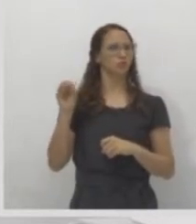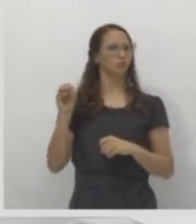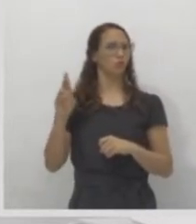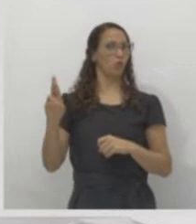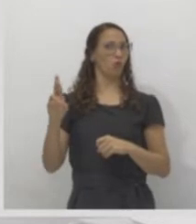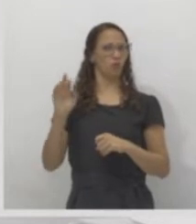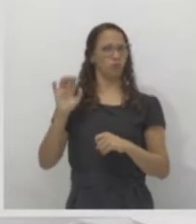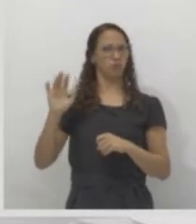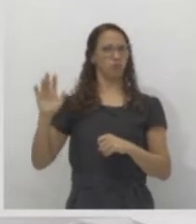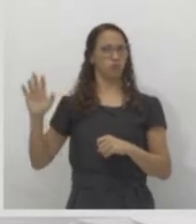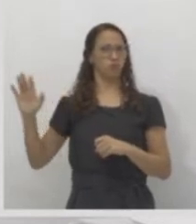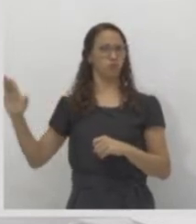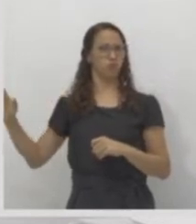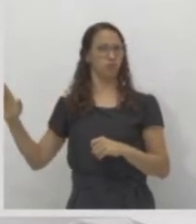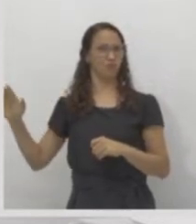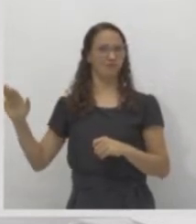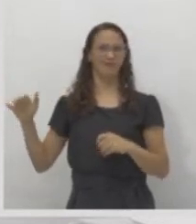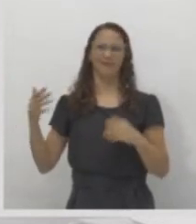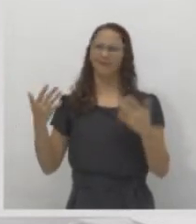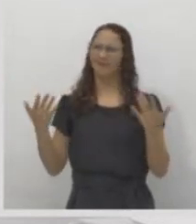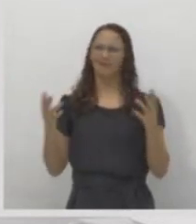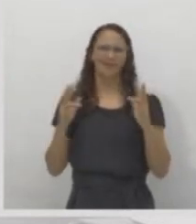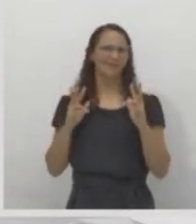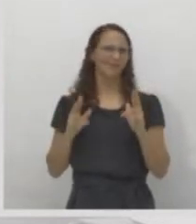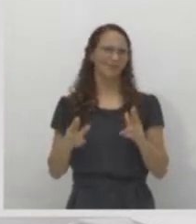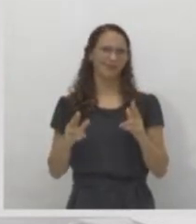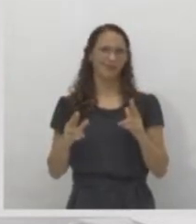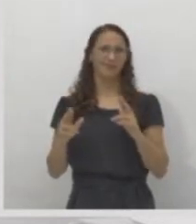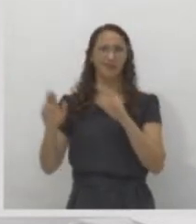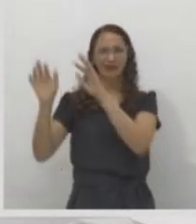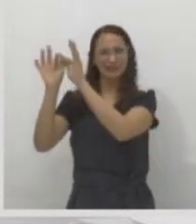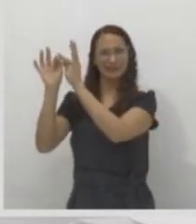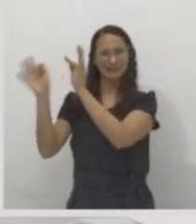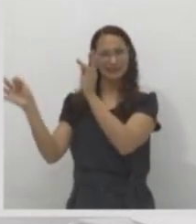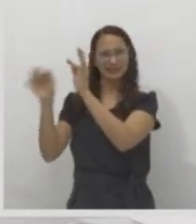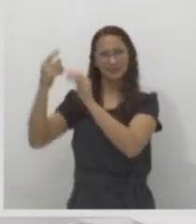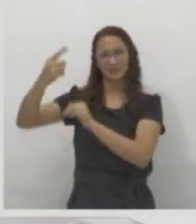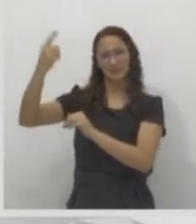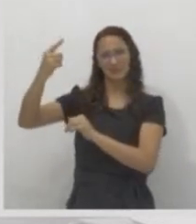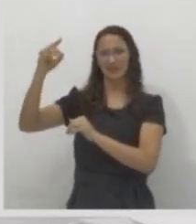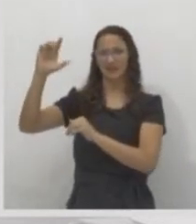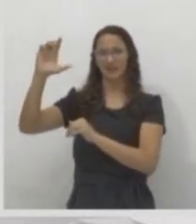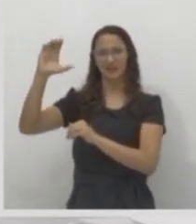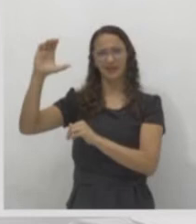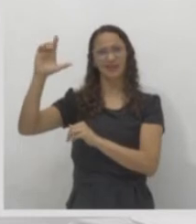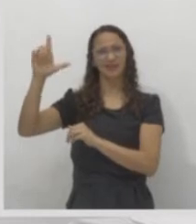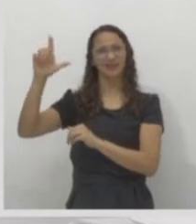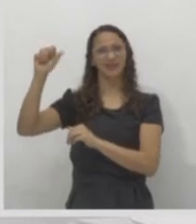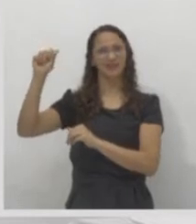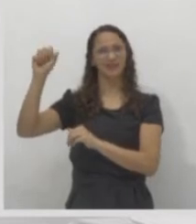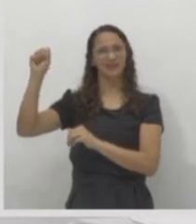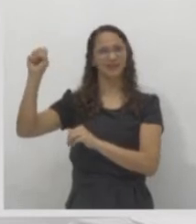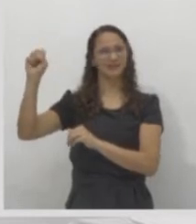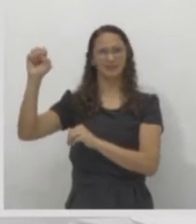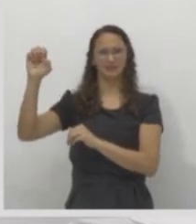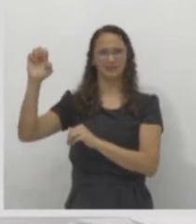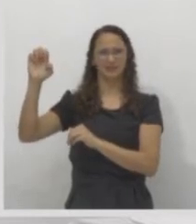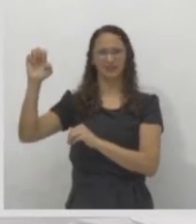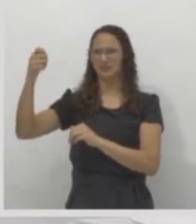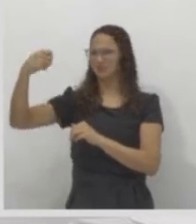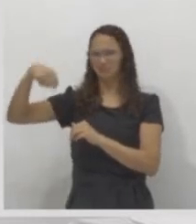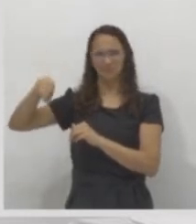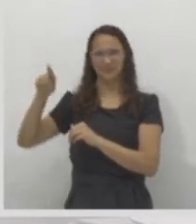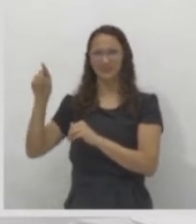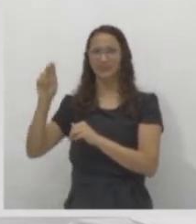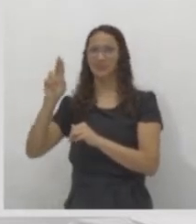dele. Aqui nas classes a mesma coisa, ó. No simples aqui você não precisa falar o nome da classe, lê só o número. Quando você chega na